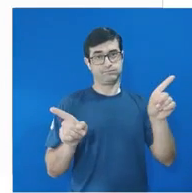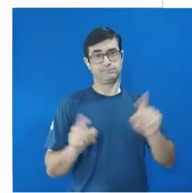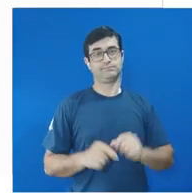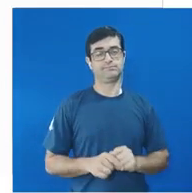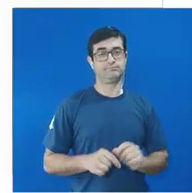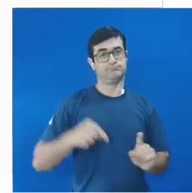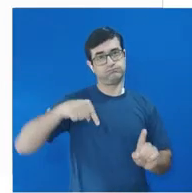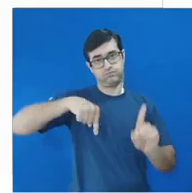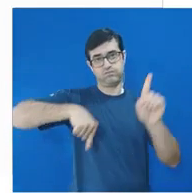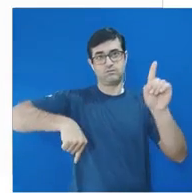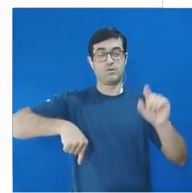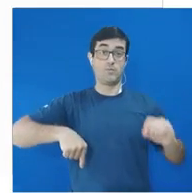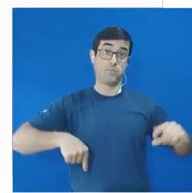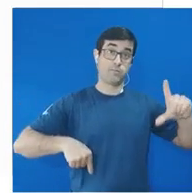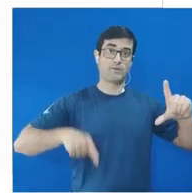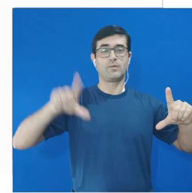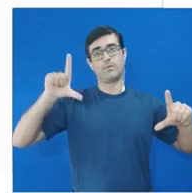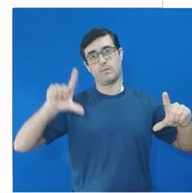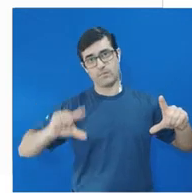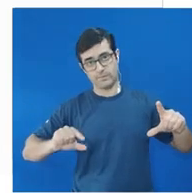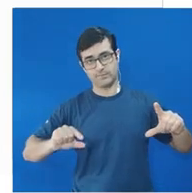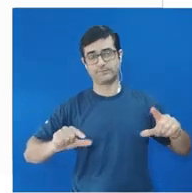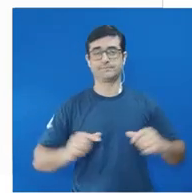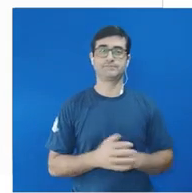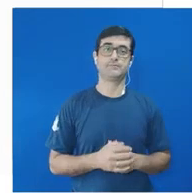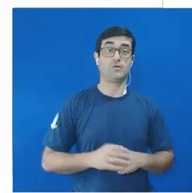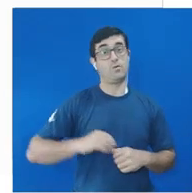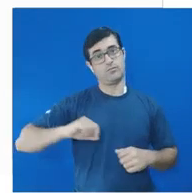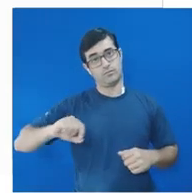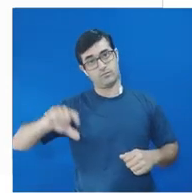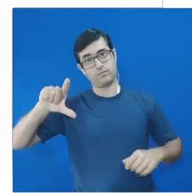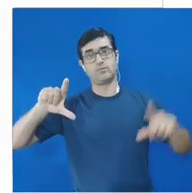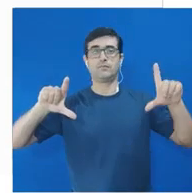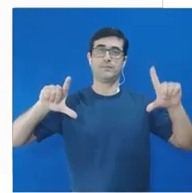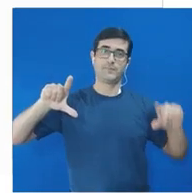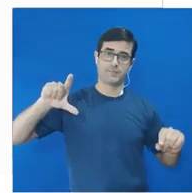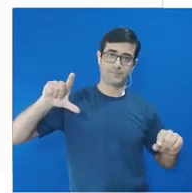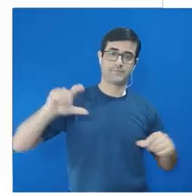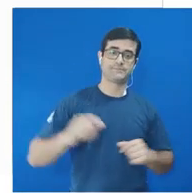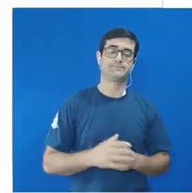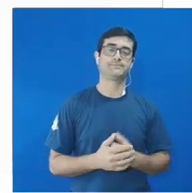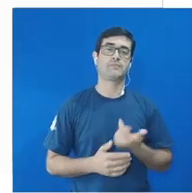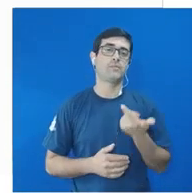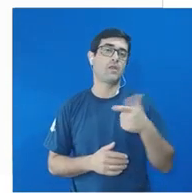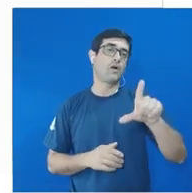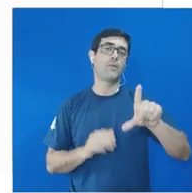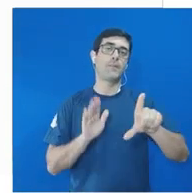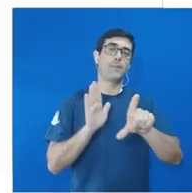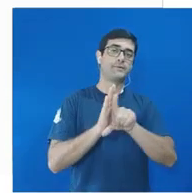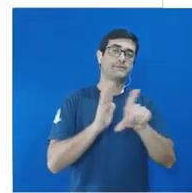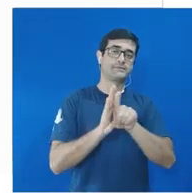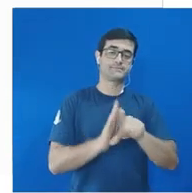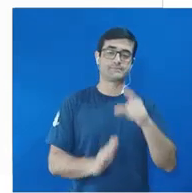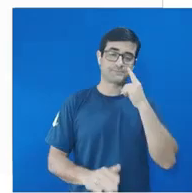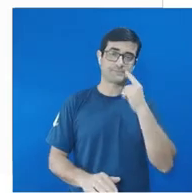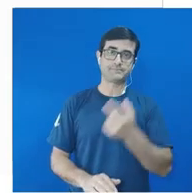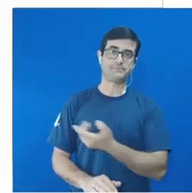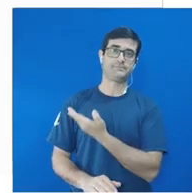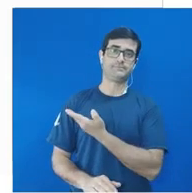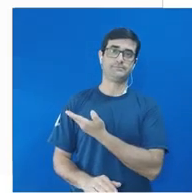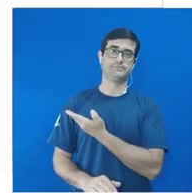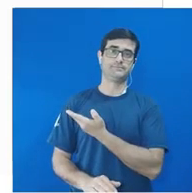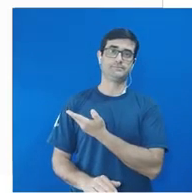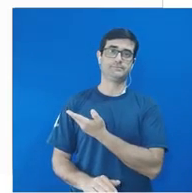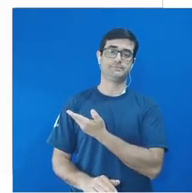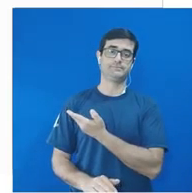diminui. Na lei de Charles, eu disse que é uma transformação isobárica, porque a pressão é constante.